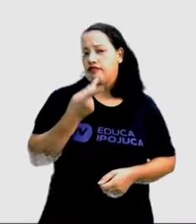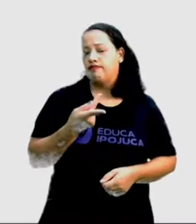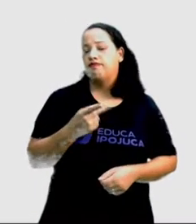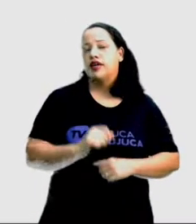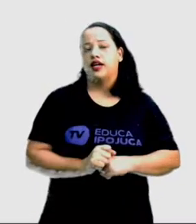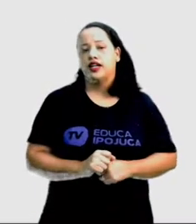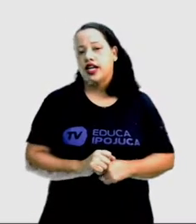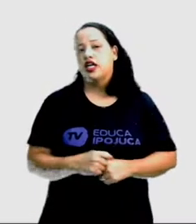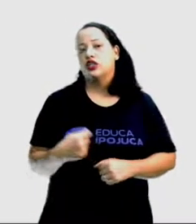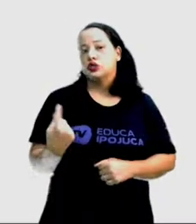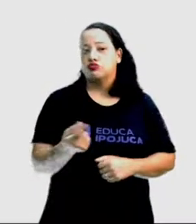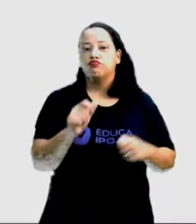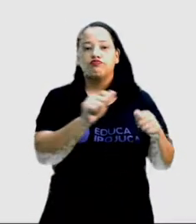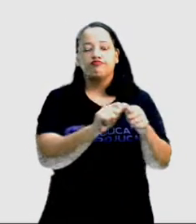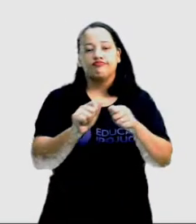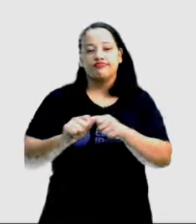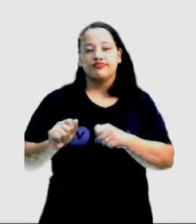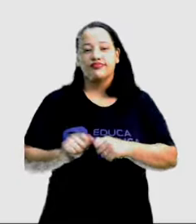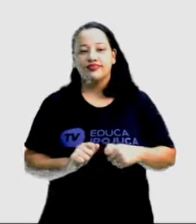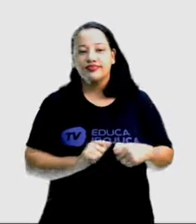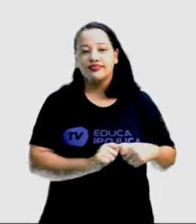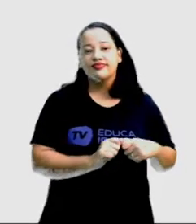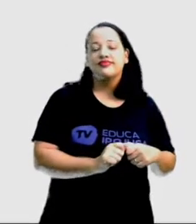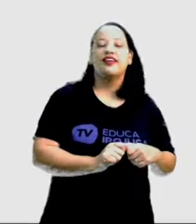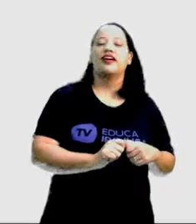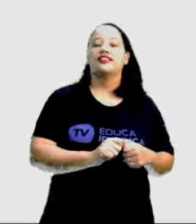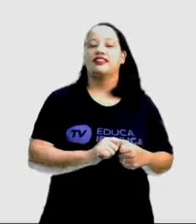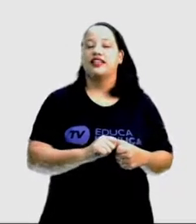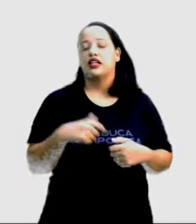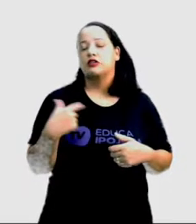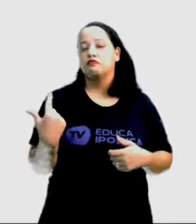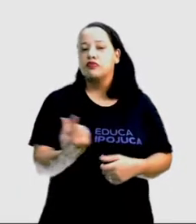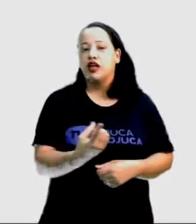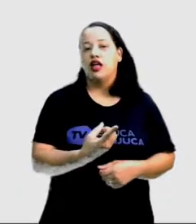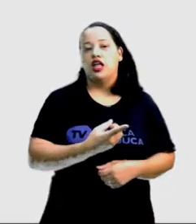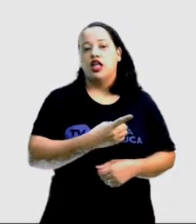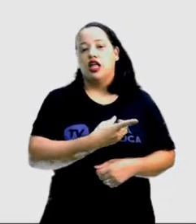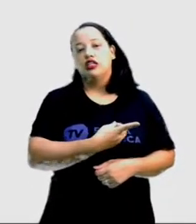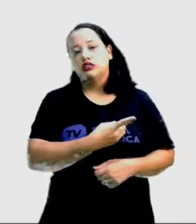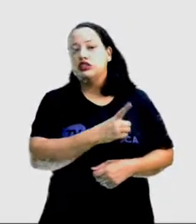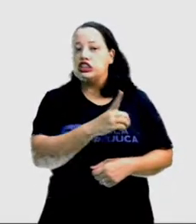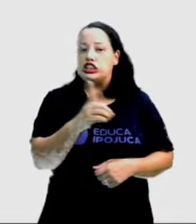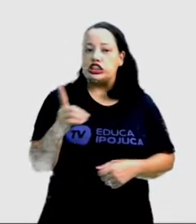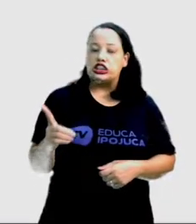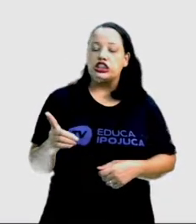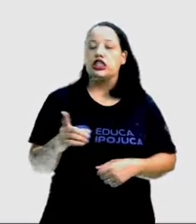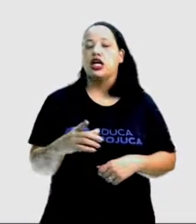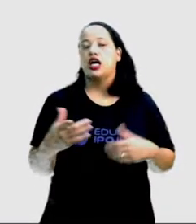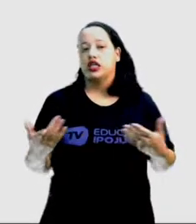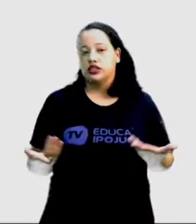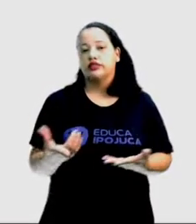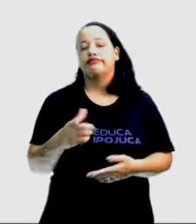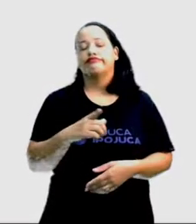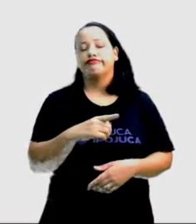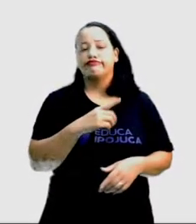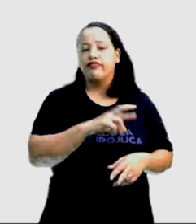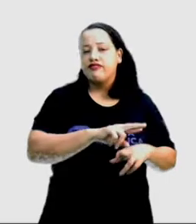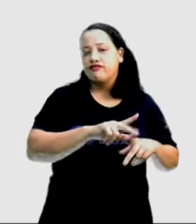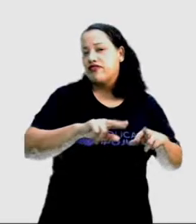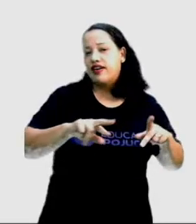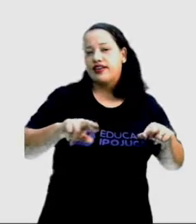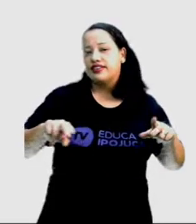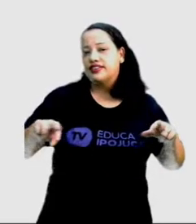que realizamos diferentes atividades no decorrer dos dias? Sim, no decorrer do dia nós